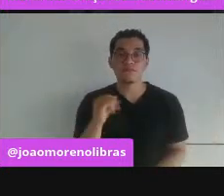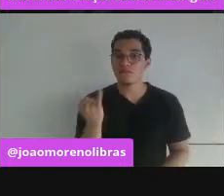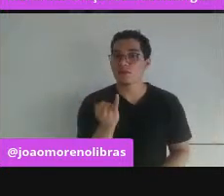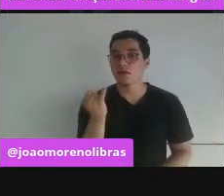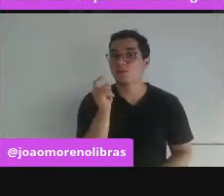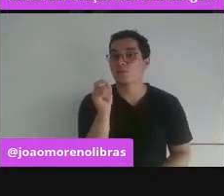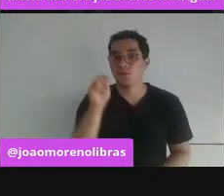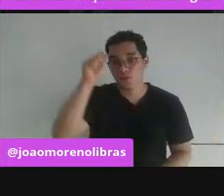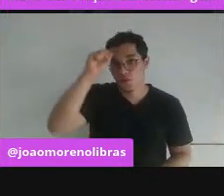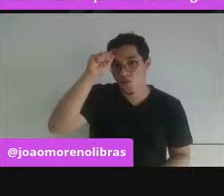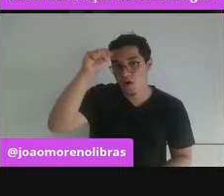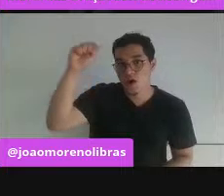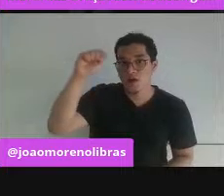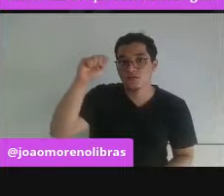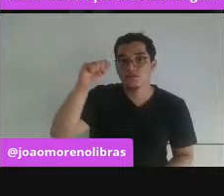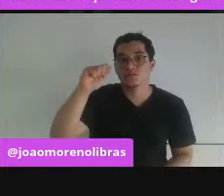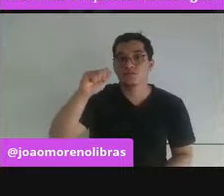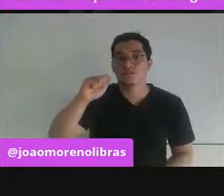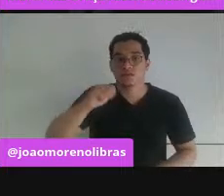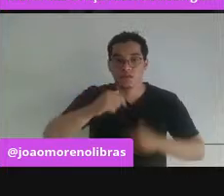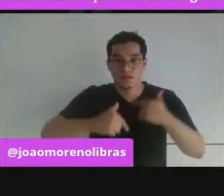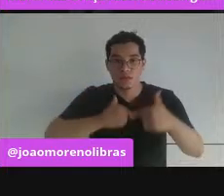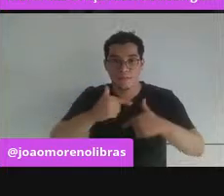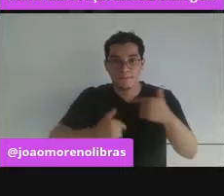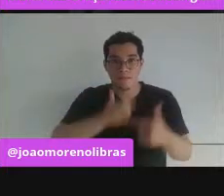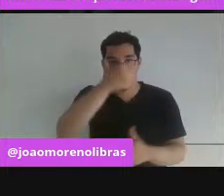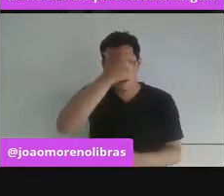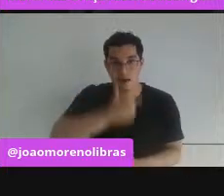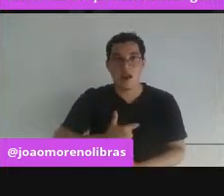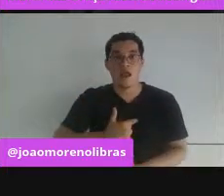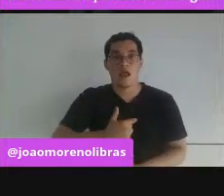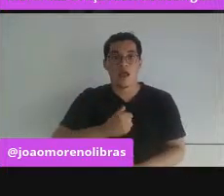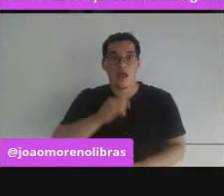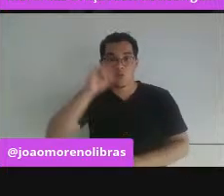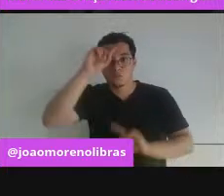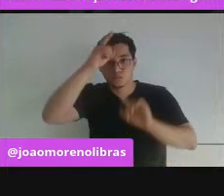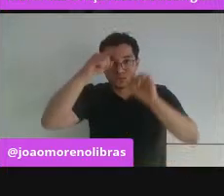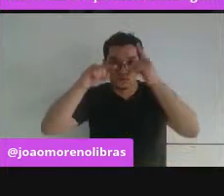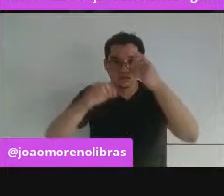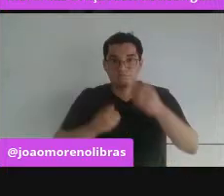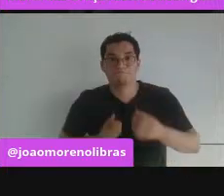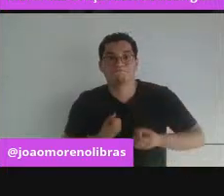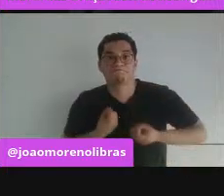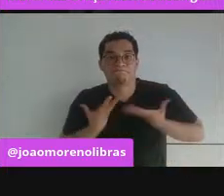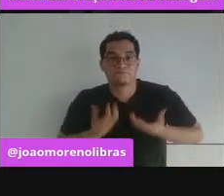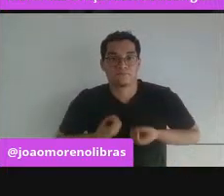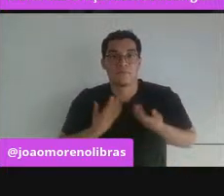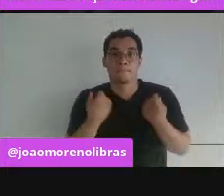autor para os meus trabalhos, eu não poderia deixar de destacá-lo, tá certo? Então,